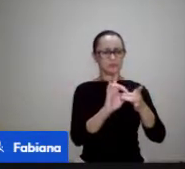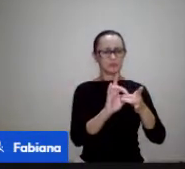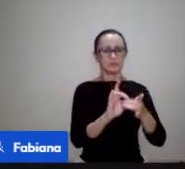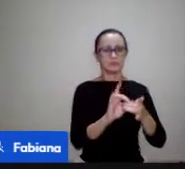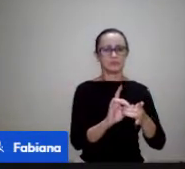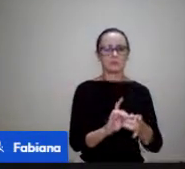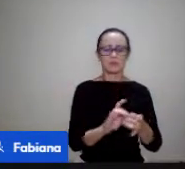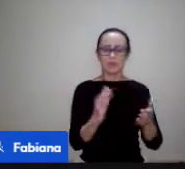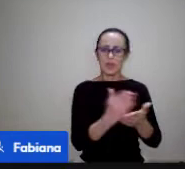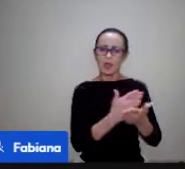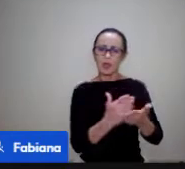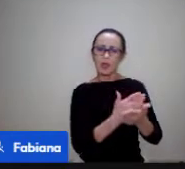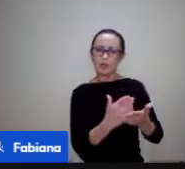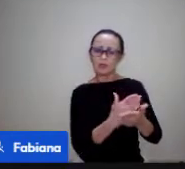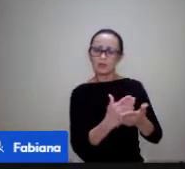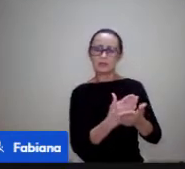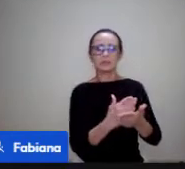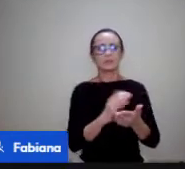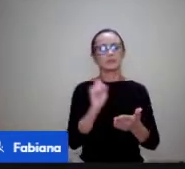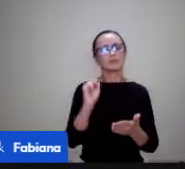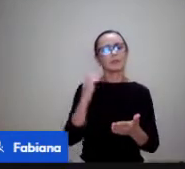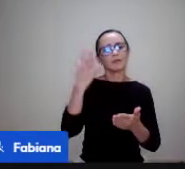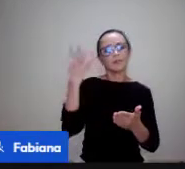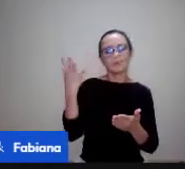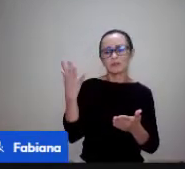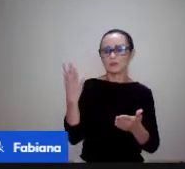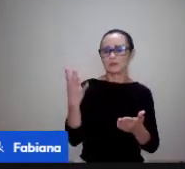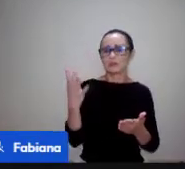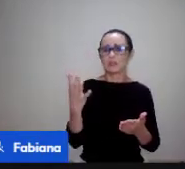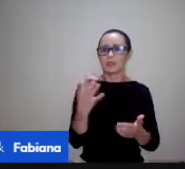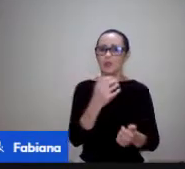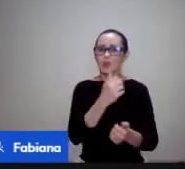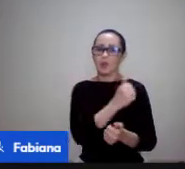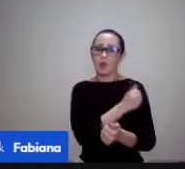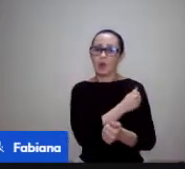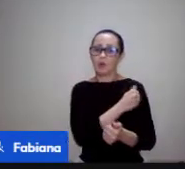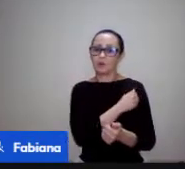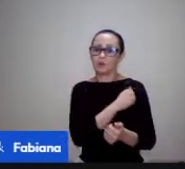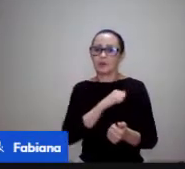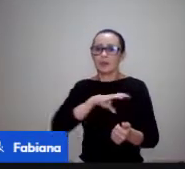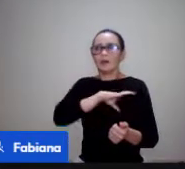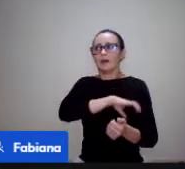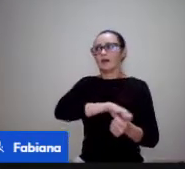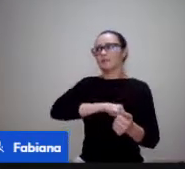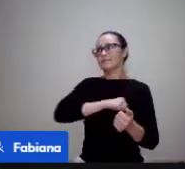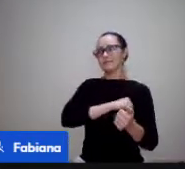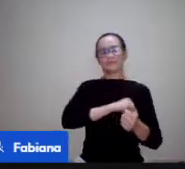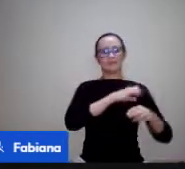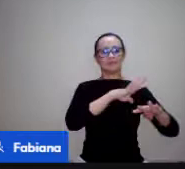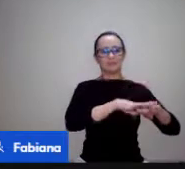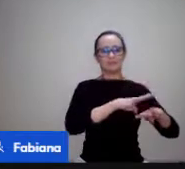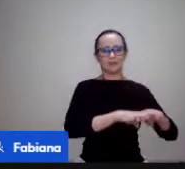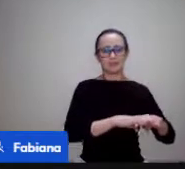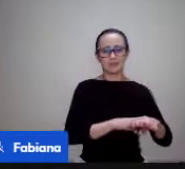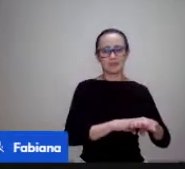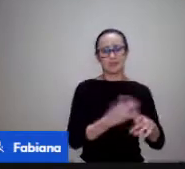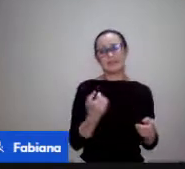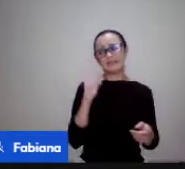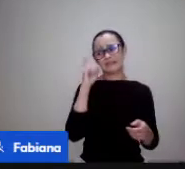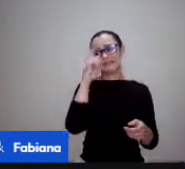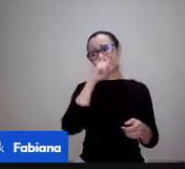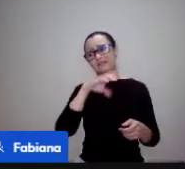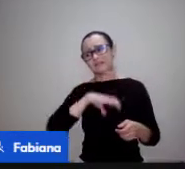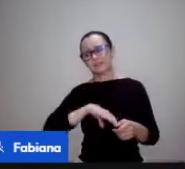algumas situações, há falas de que o aluno é bom em matemática, mas tem dificuldade em português.